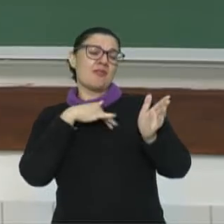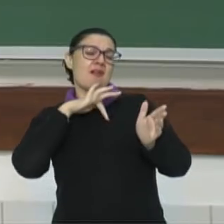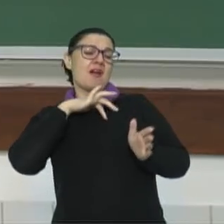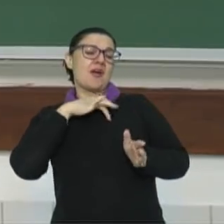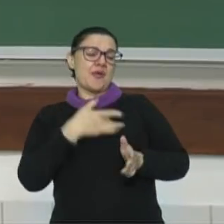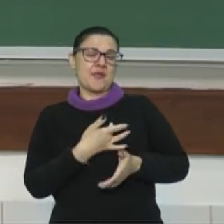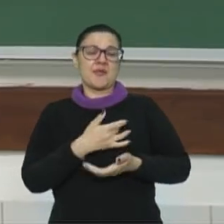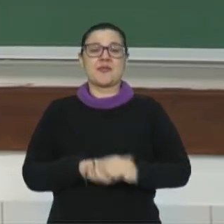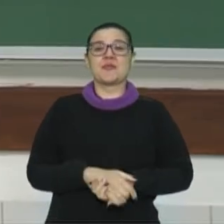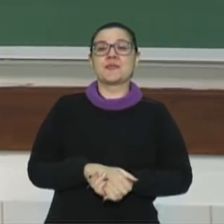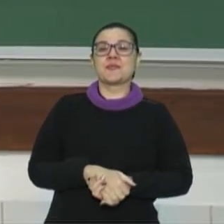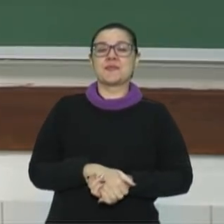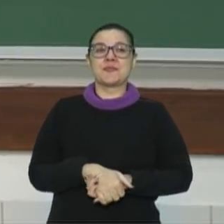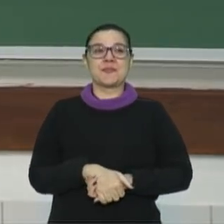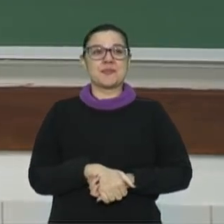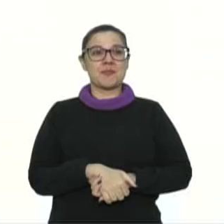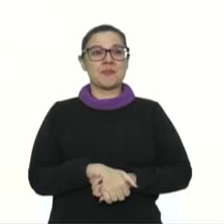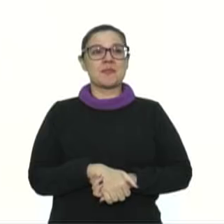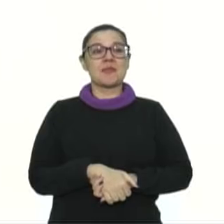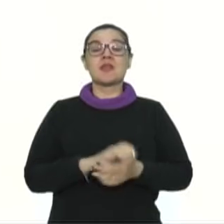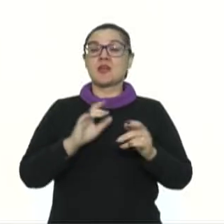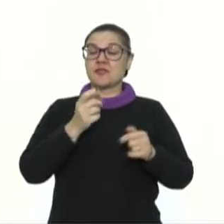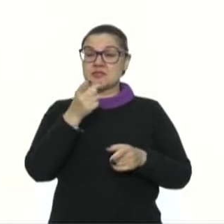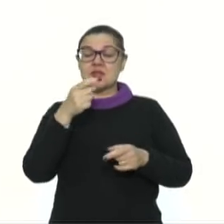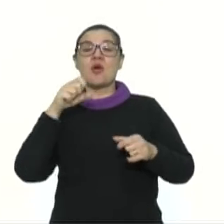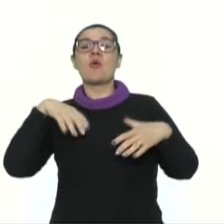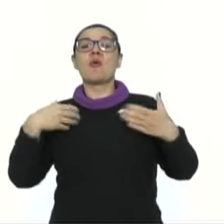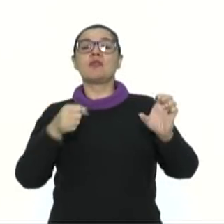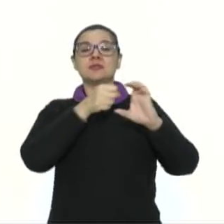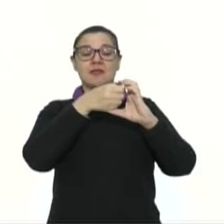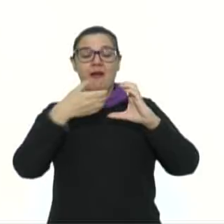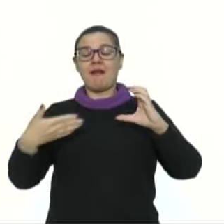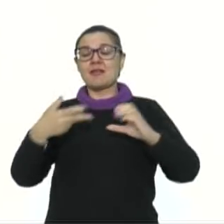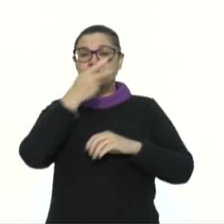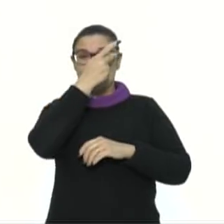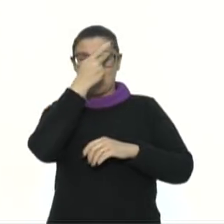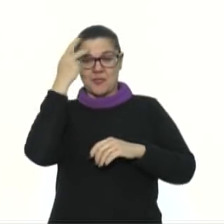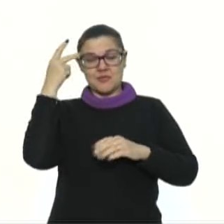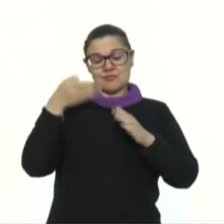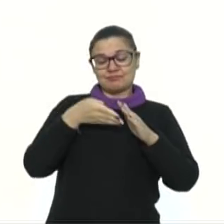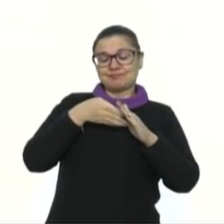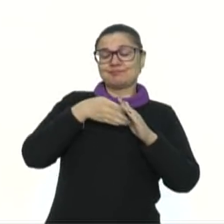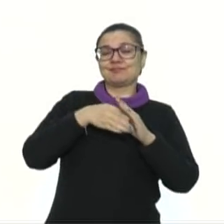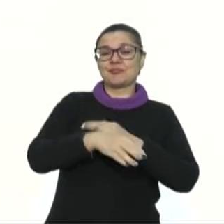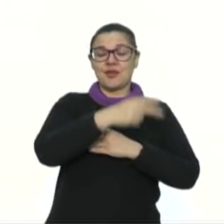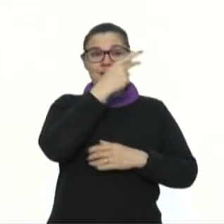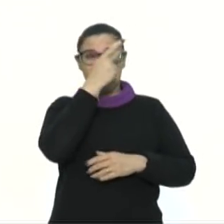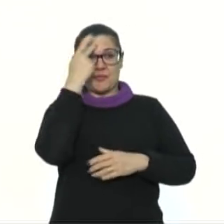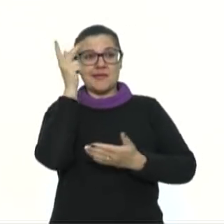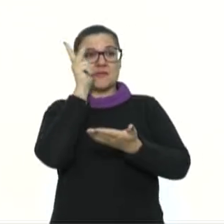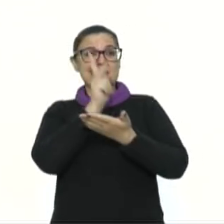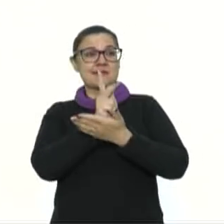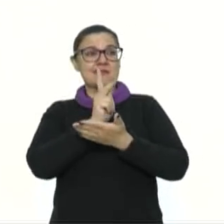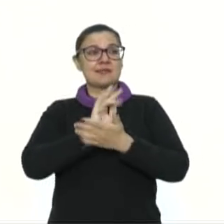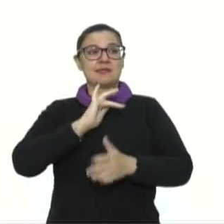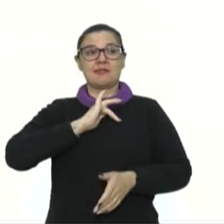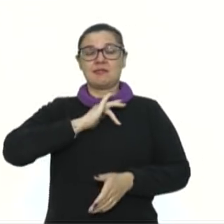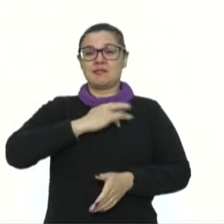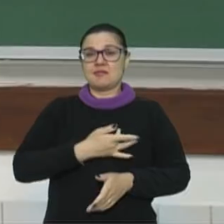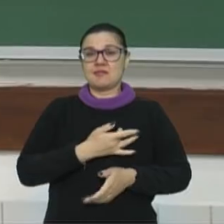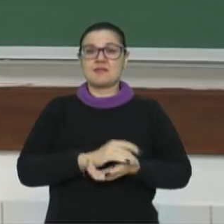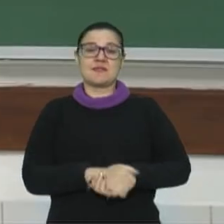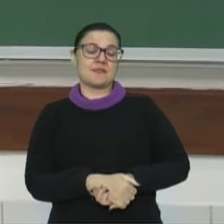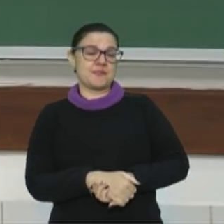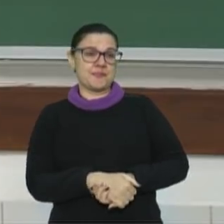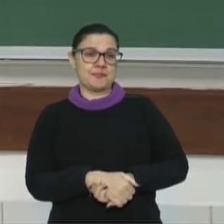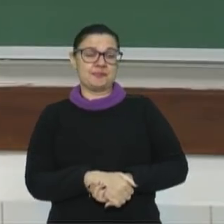ser honestos, coloque aí a tua resposta. Letra B. Quais são as características do comportamento de uma pessoa que se faz de vítima?